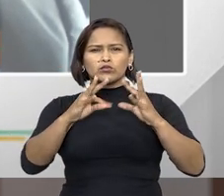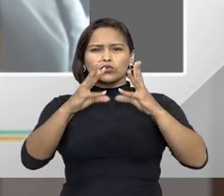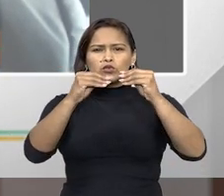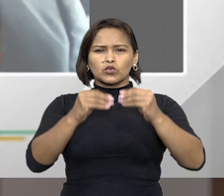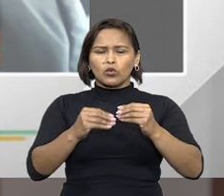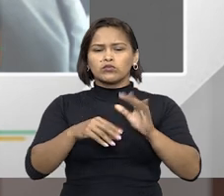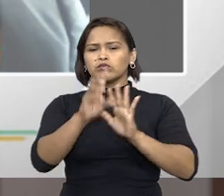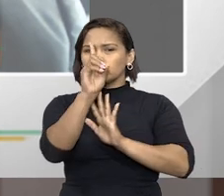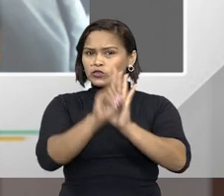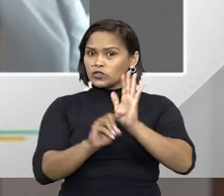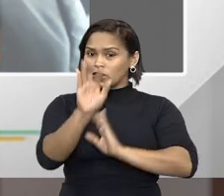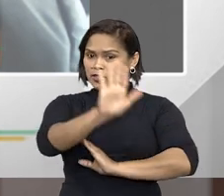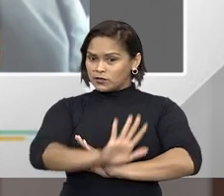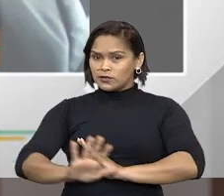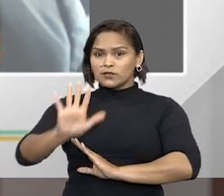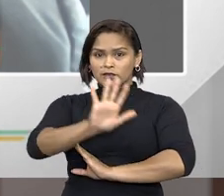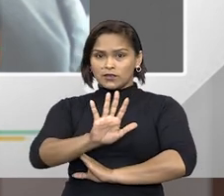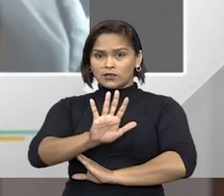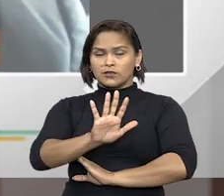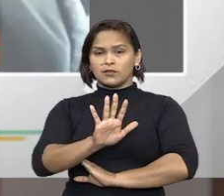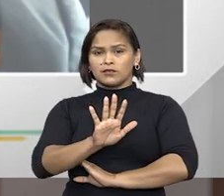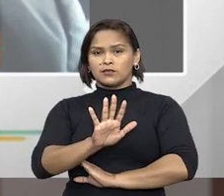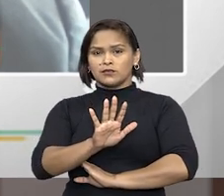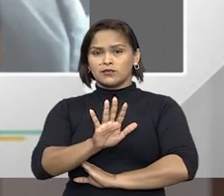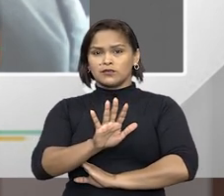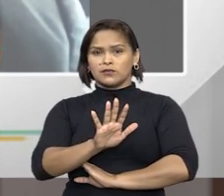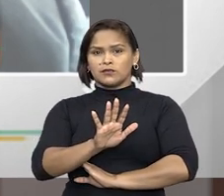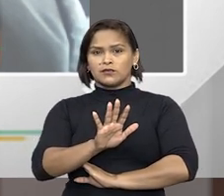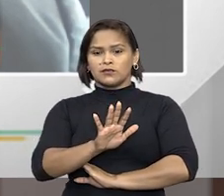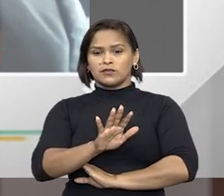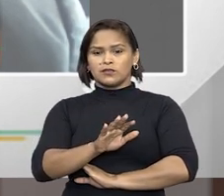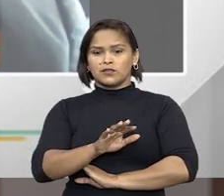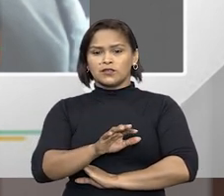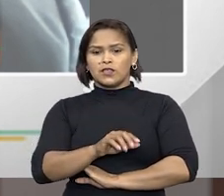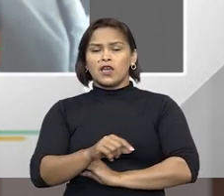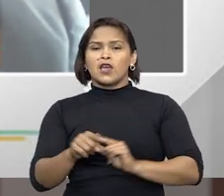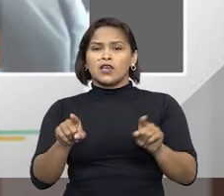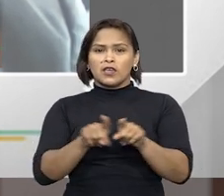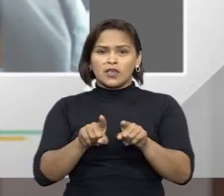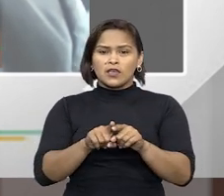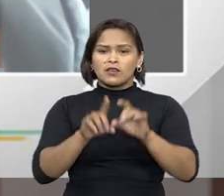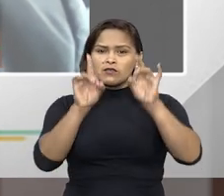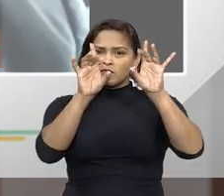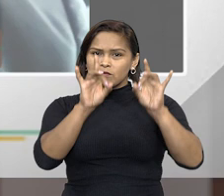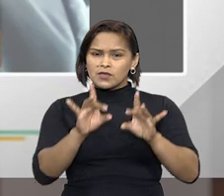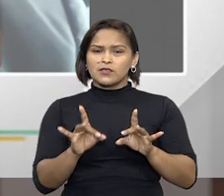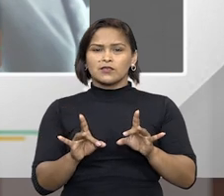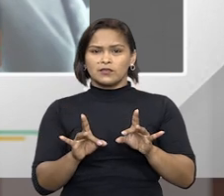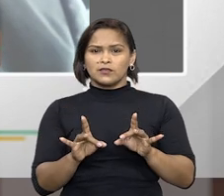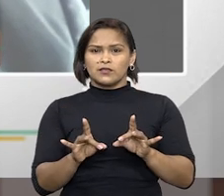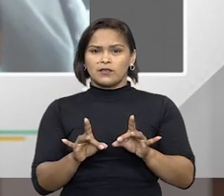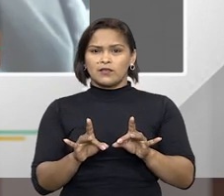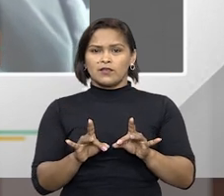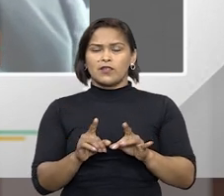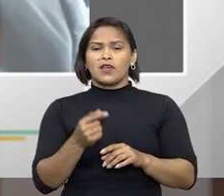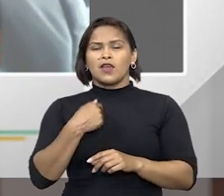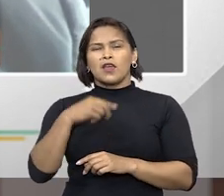nacional, não infraconstitucional, não especializado. Eu me lembro que